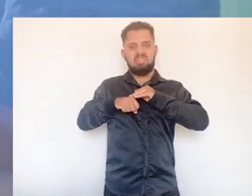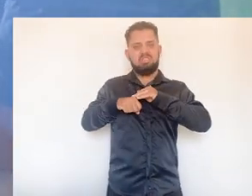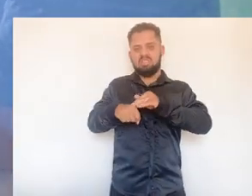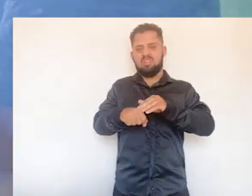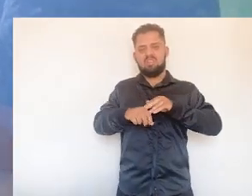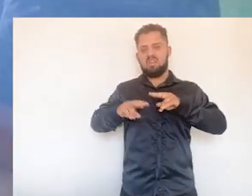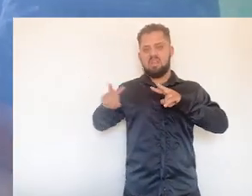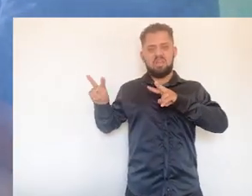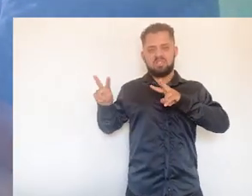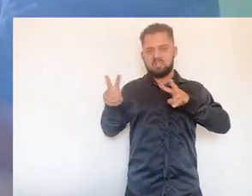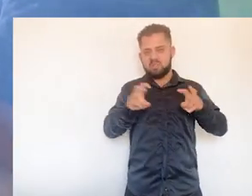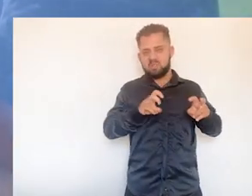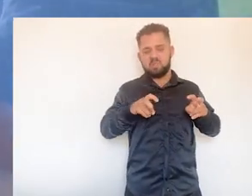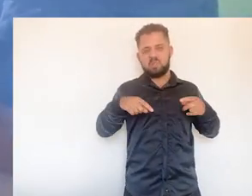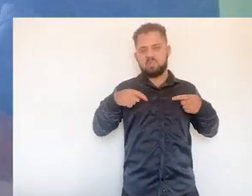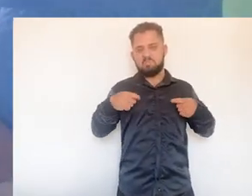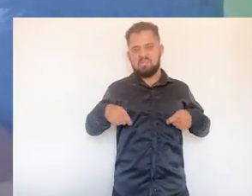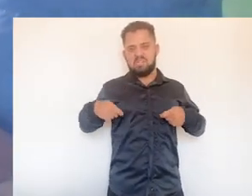você o que tem